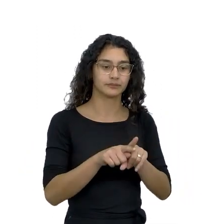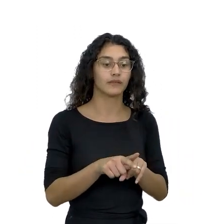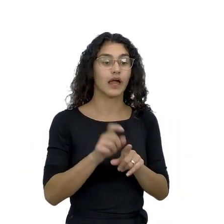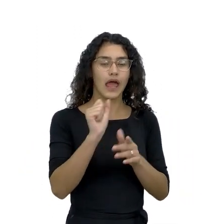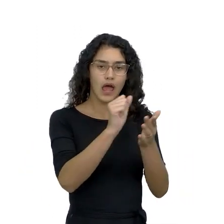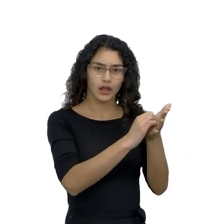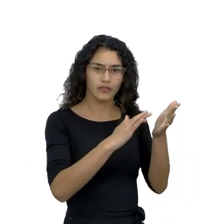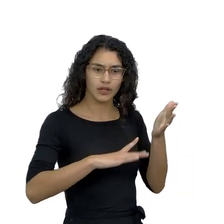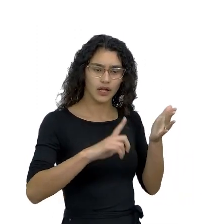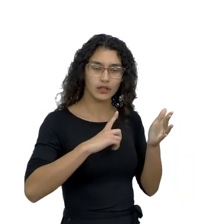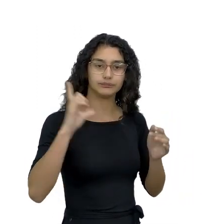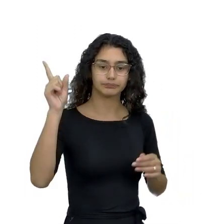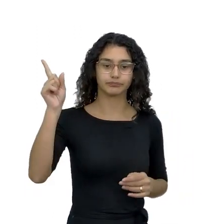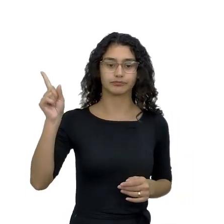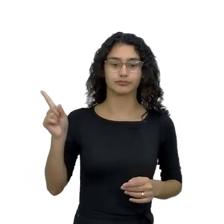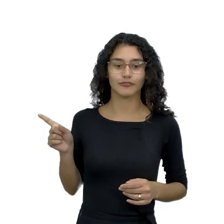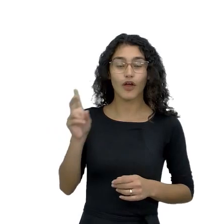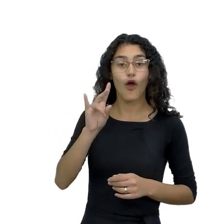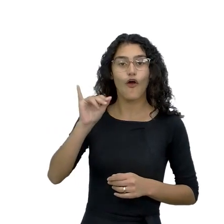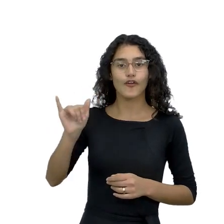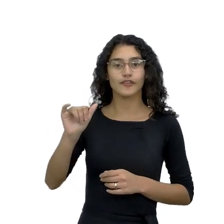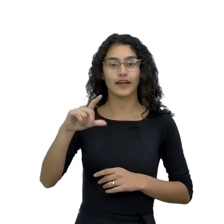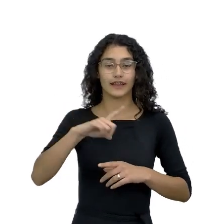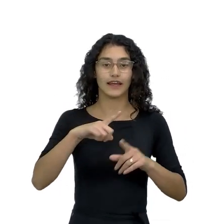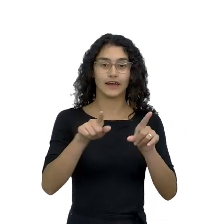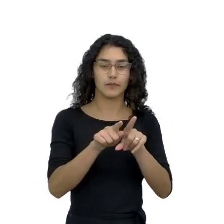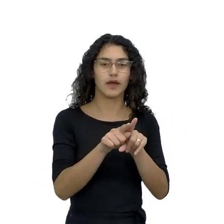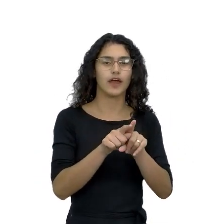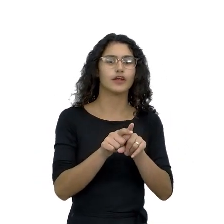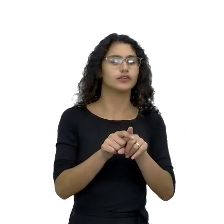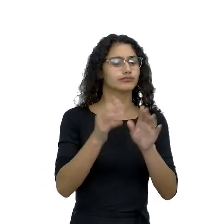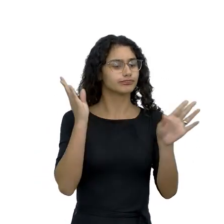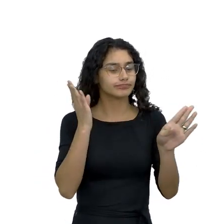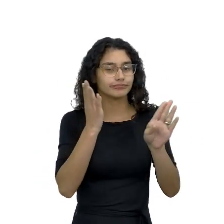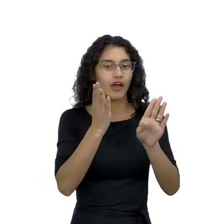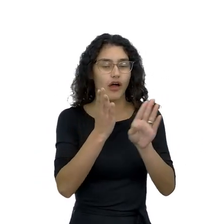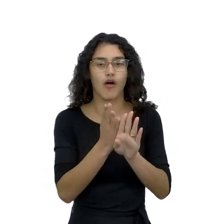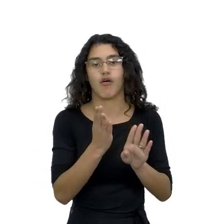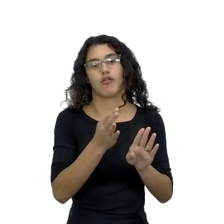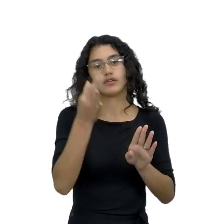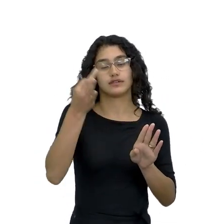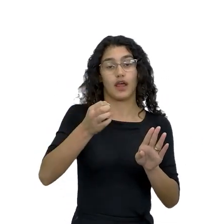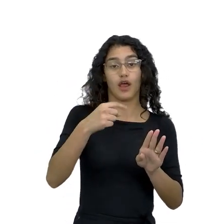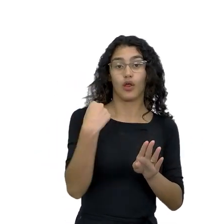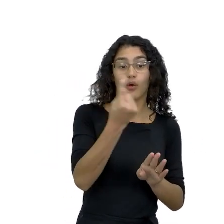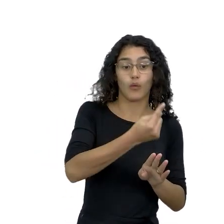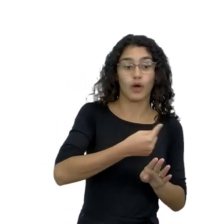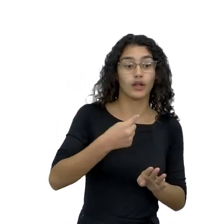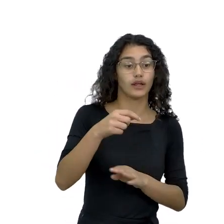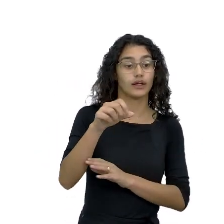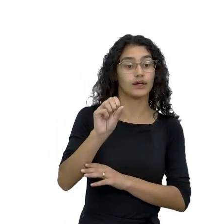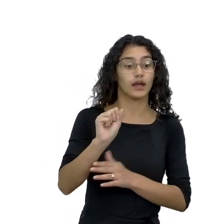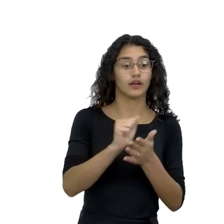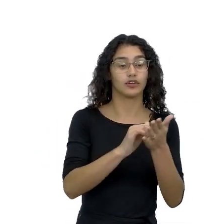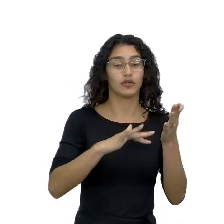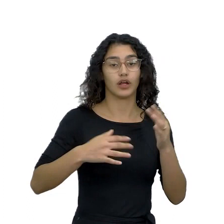Essa atividade, ela vai super de encontro com a nossa